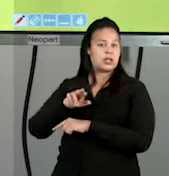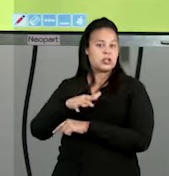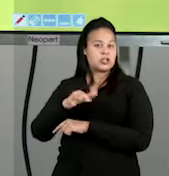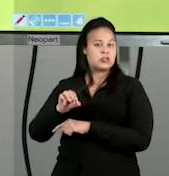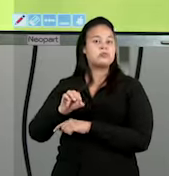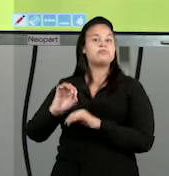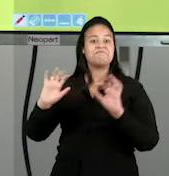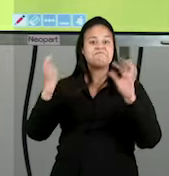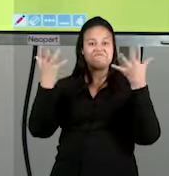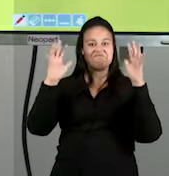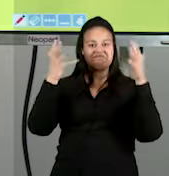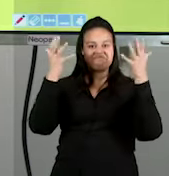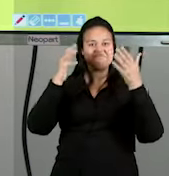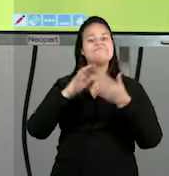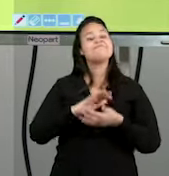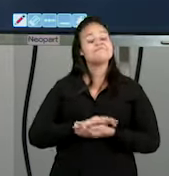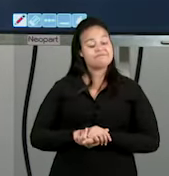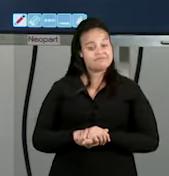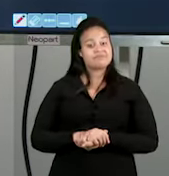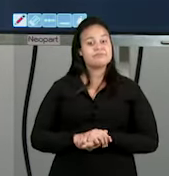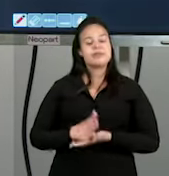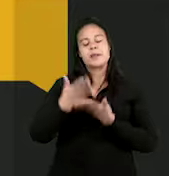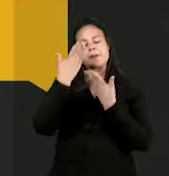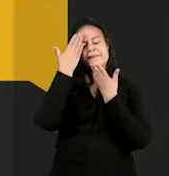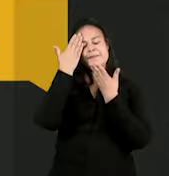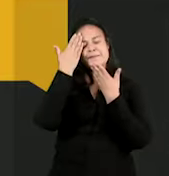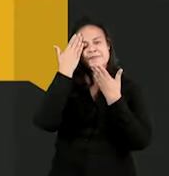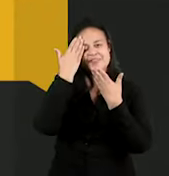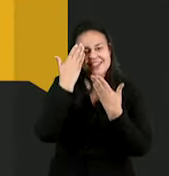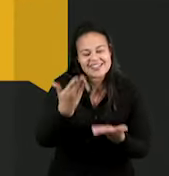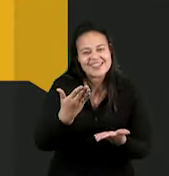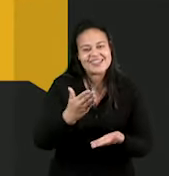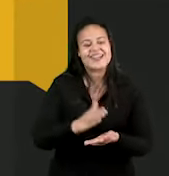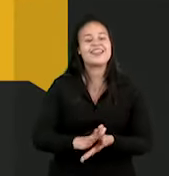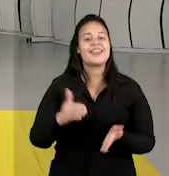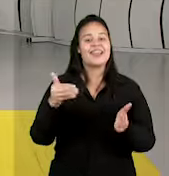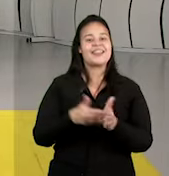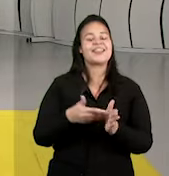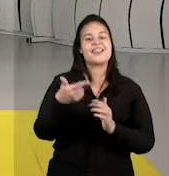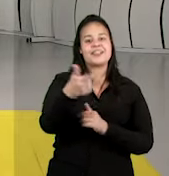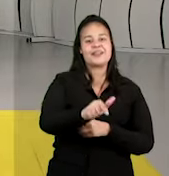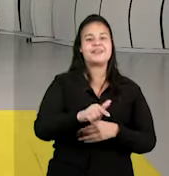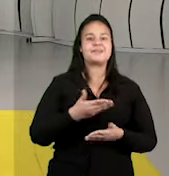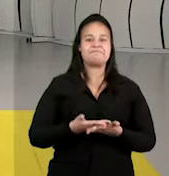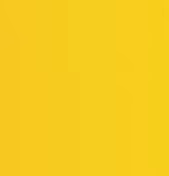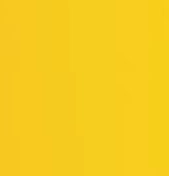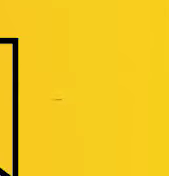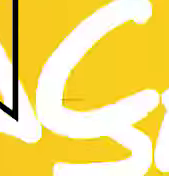comemorado. Então, muito obrigada, até a nossa próxima aula.